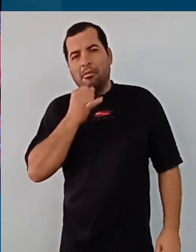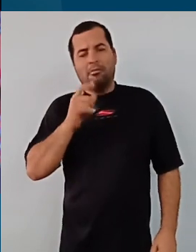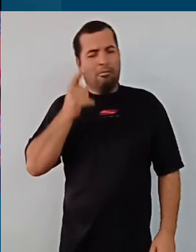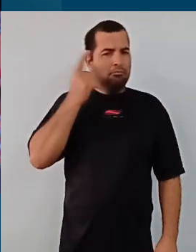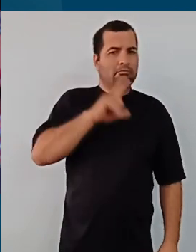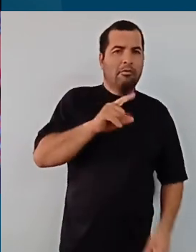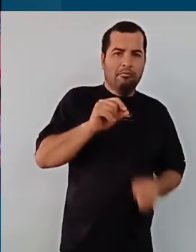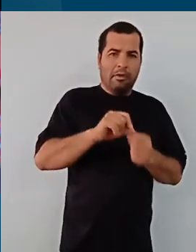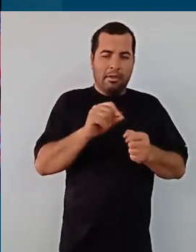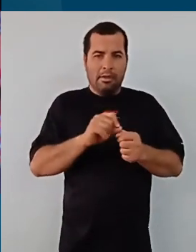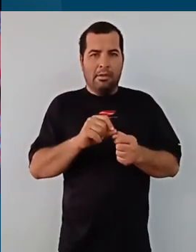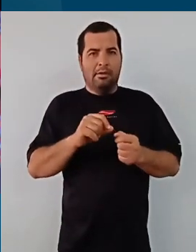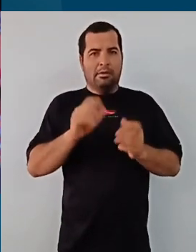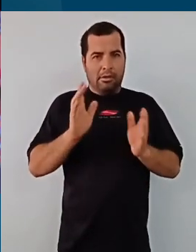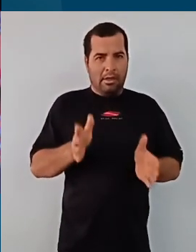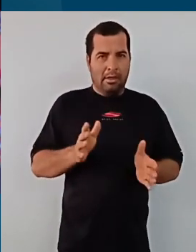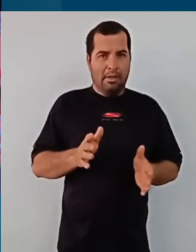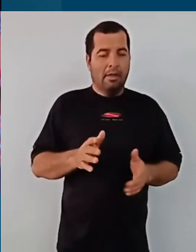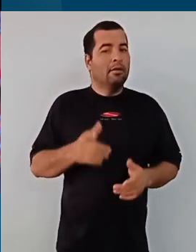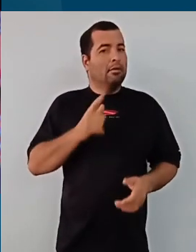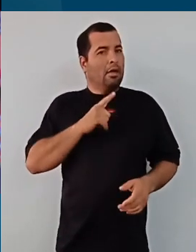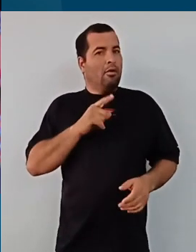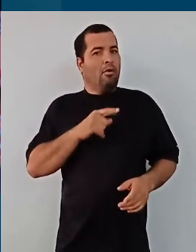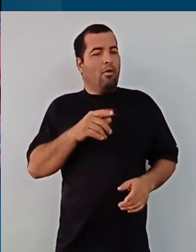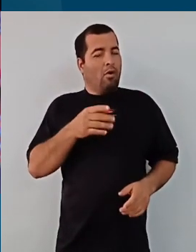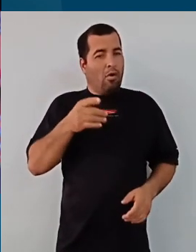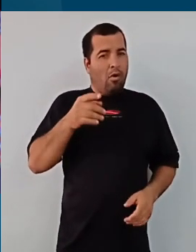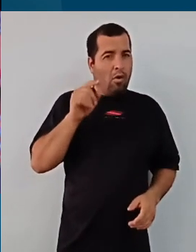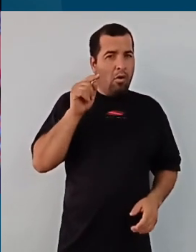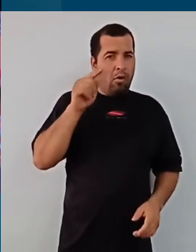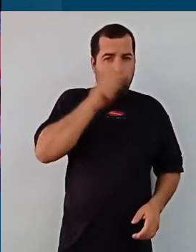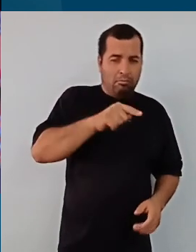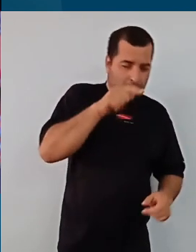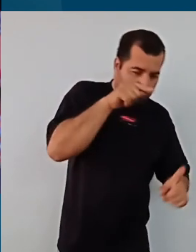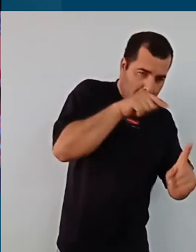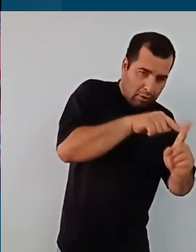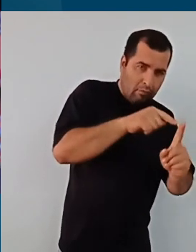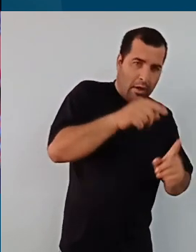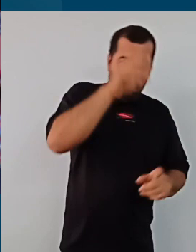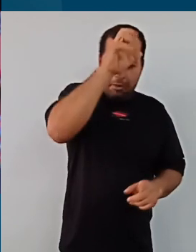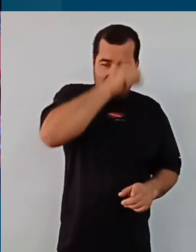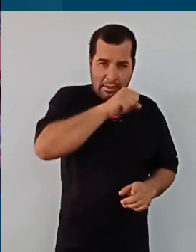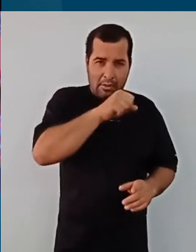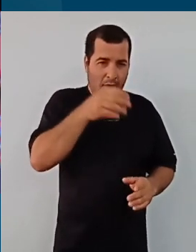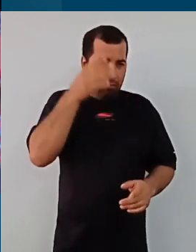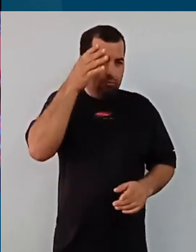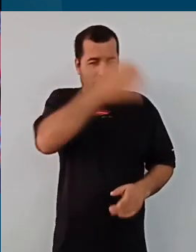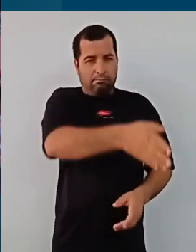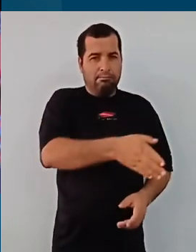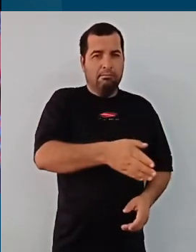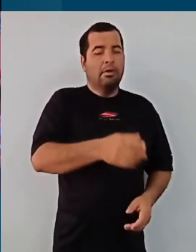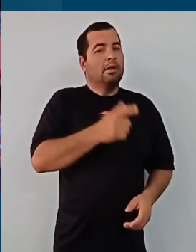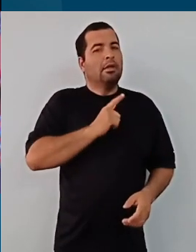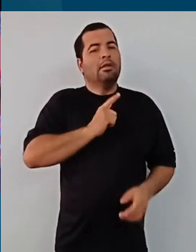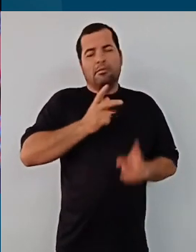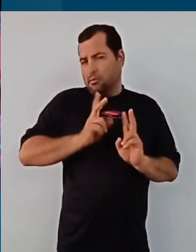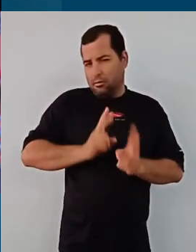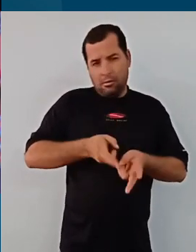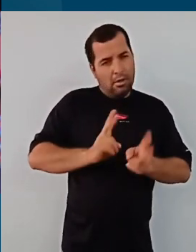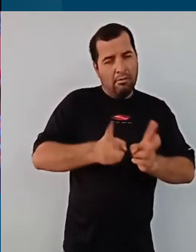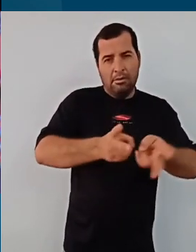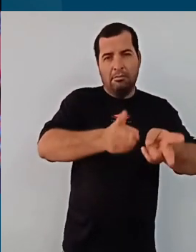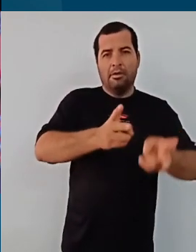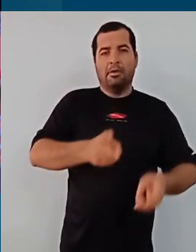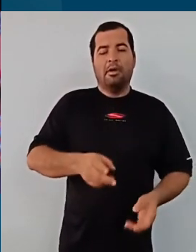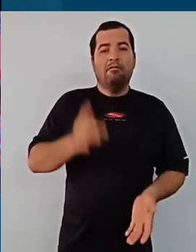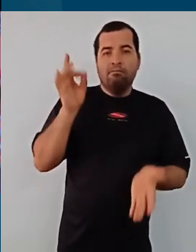habilidades que vêm acompanhadas ali de objetivos de aprendizagem que são retomados o tempo todo. Você vai, na